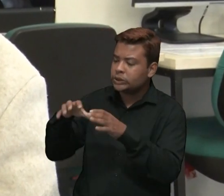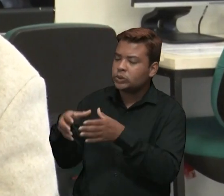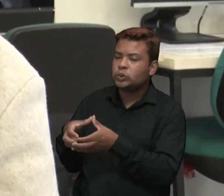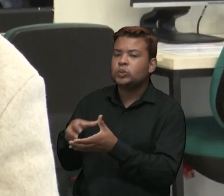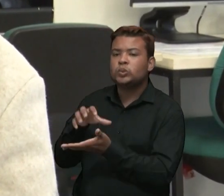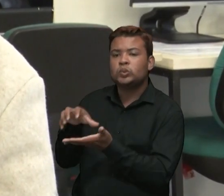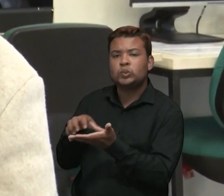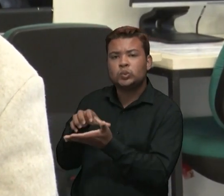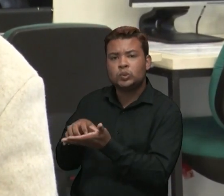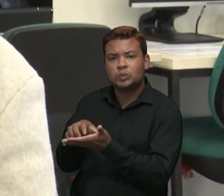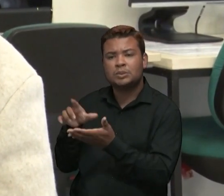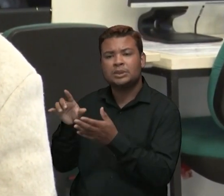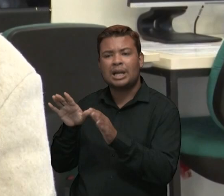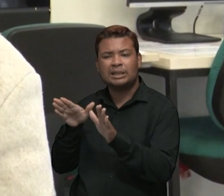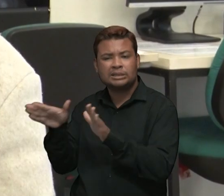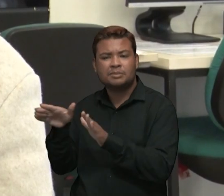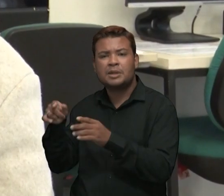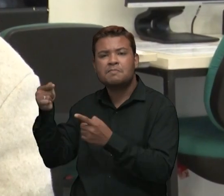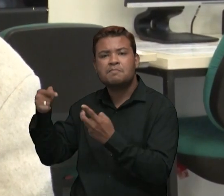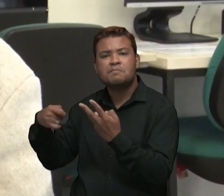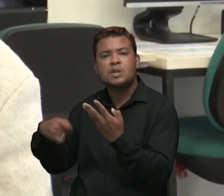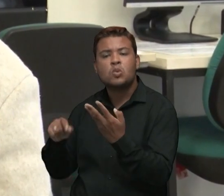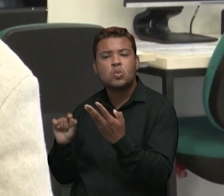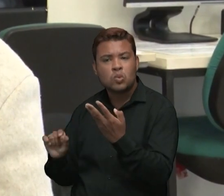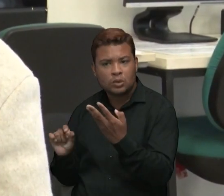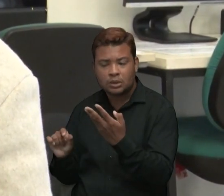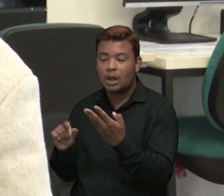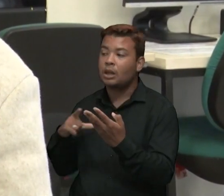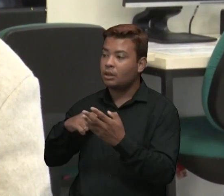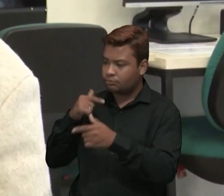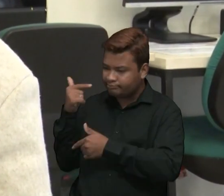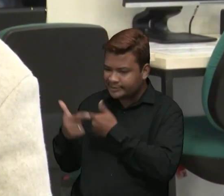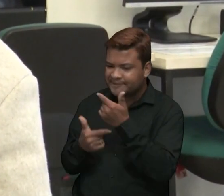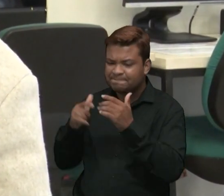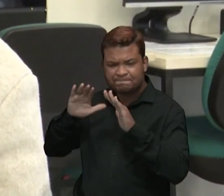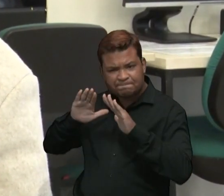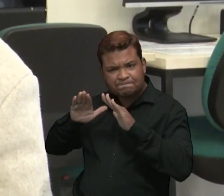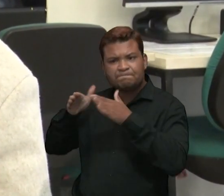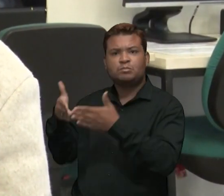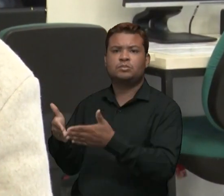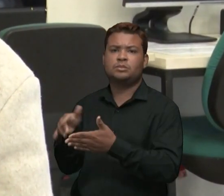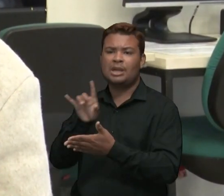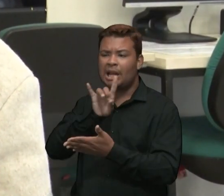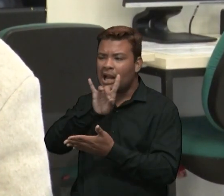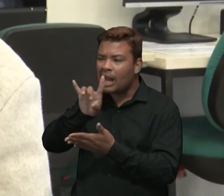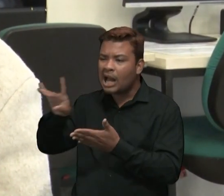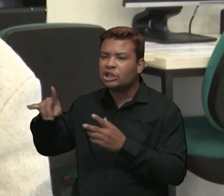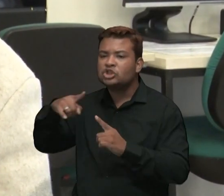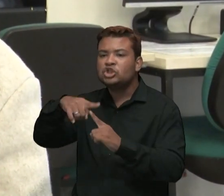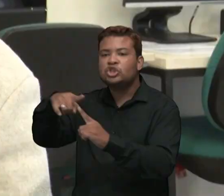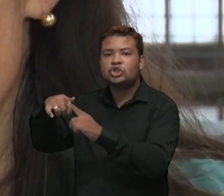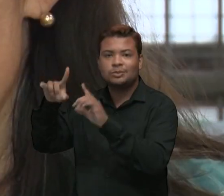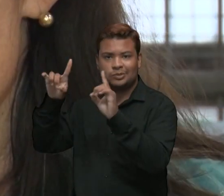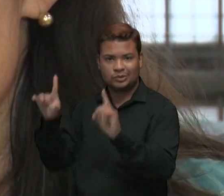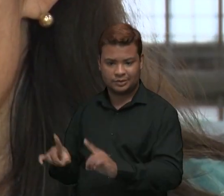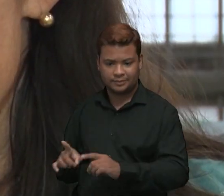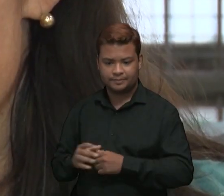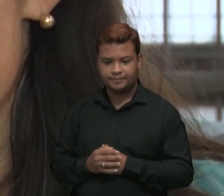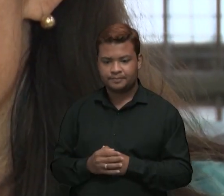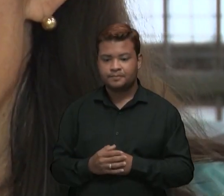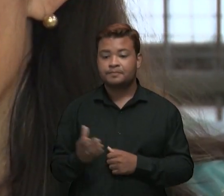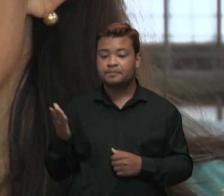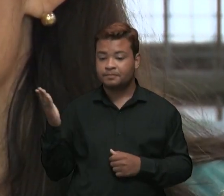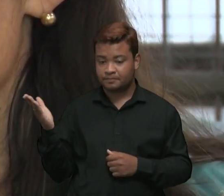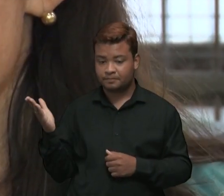acordo com a especificidade de cada aluno, e a partir daí a gente presta um serviço bem específico para cada grau de deficiência dos alunos. A